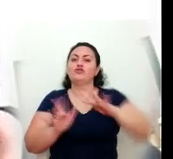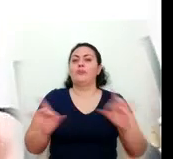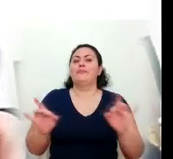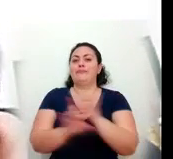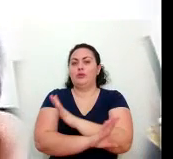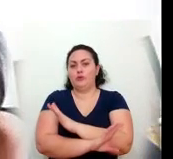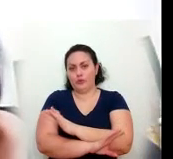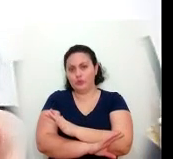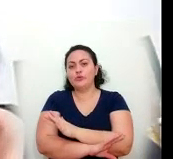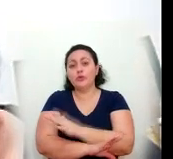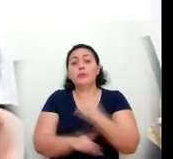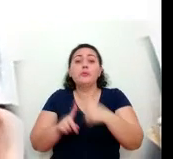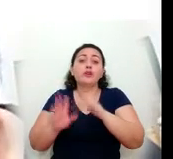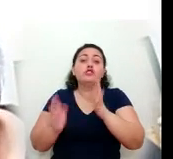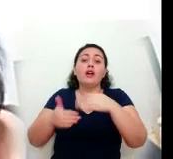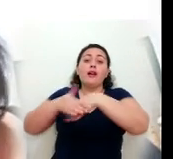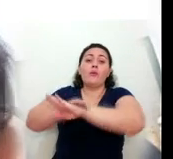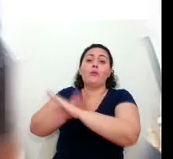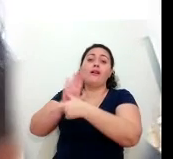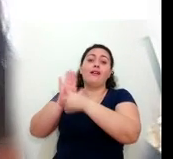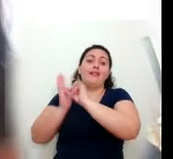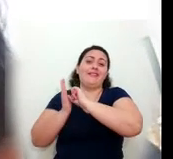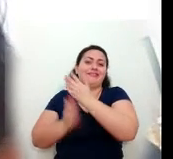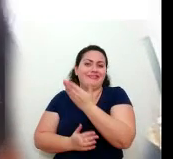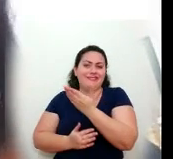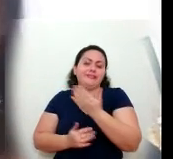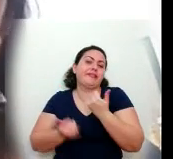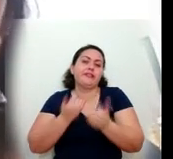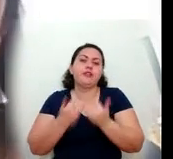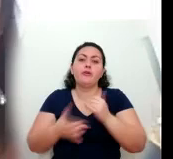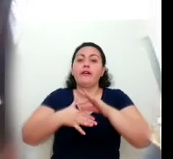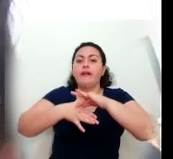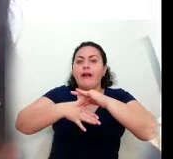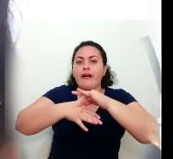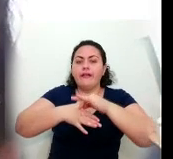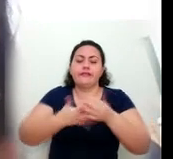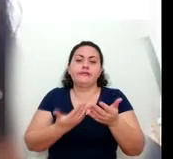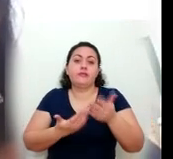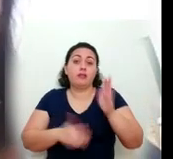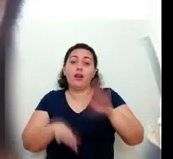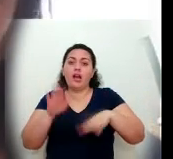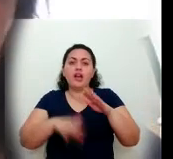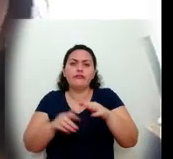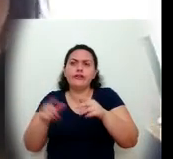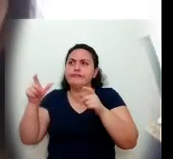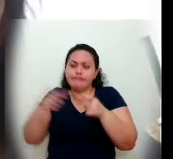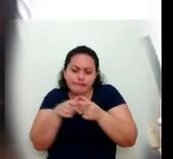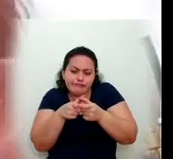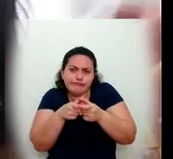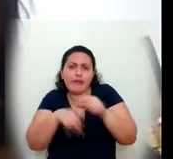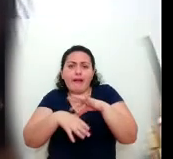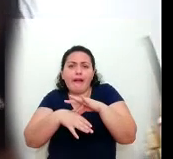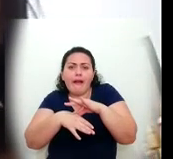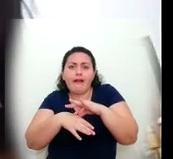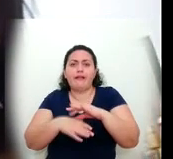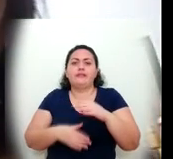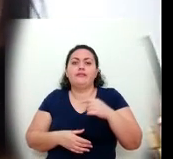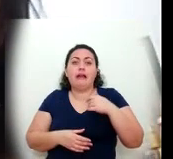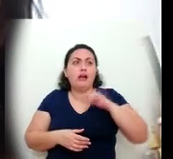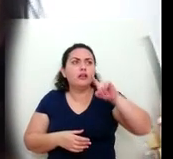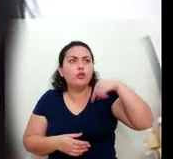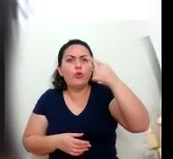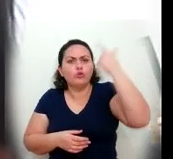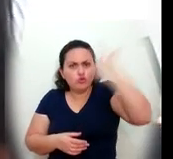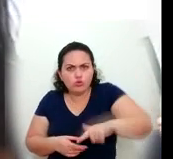estão mais prontinhos, né? Vai fazer carne. Às vezes a pessoa faz uma porção muito pequenininha, mas aí já tem a outra refeição, ela tem que fazer